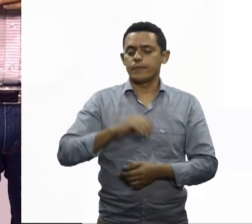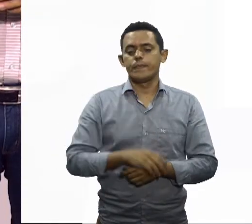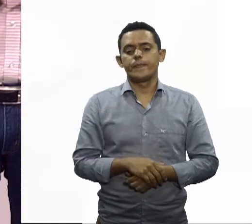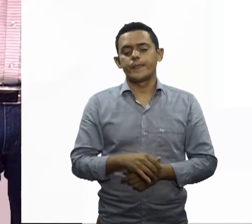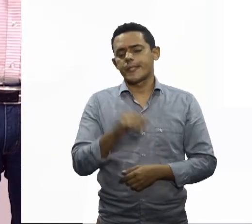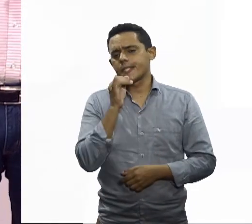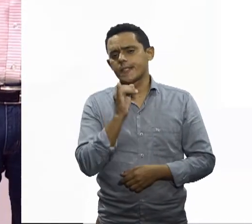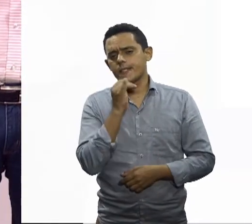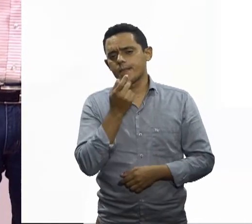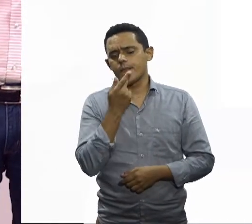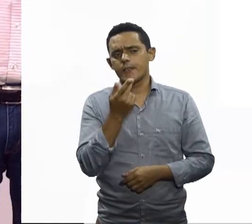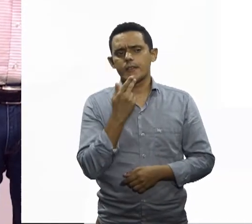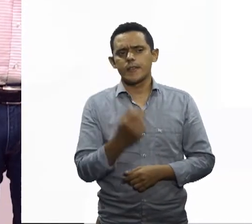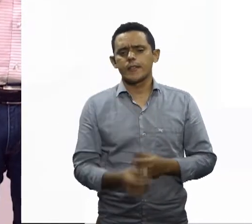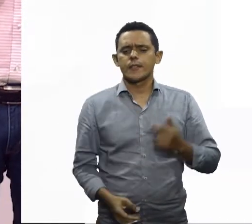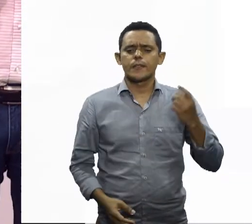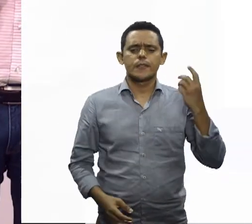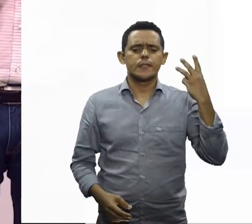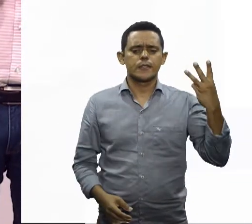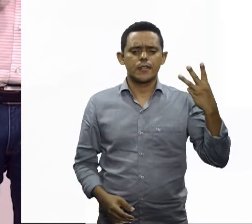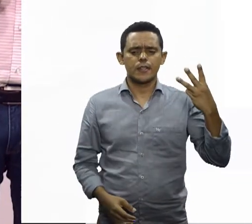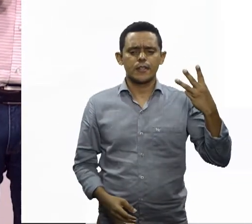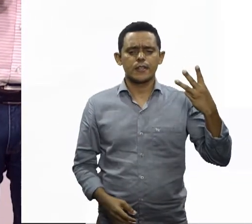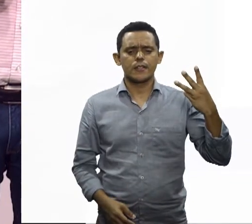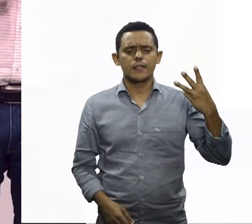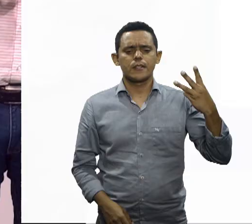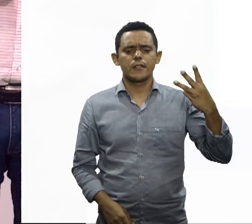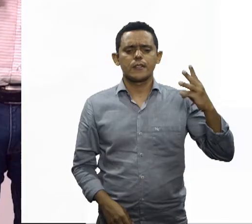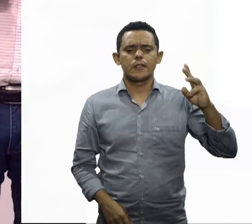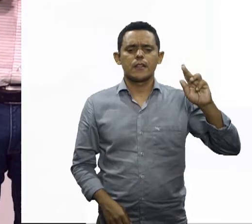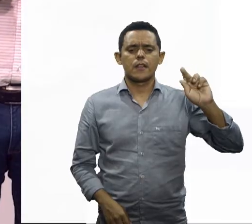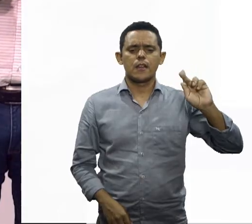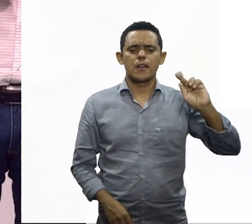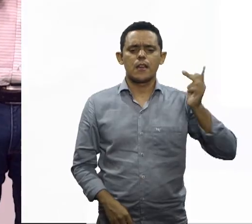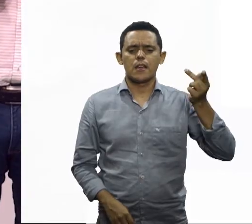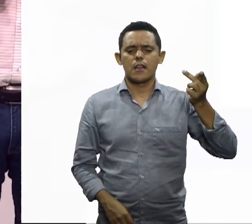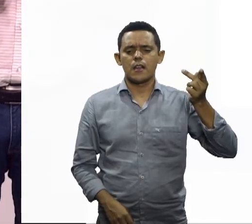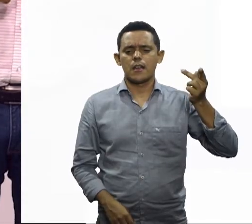3 hectômetros cúbicos. Então, você tem que passar esse hectômetros cúbico e quero